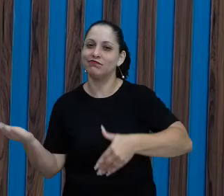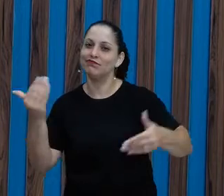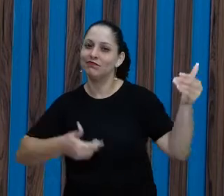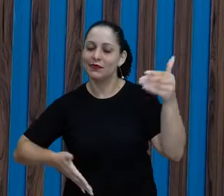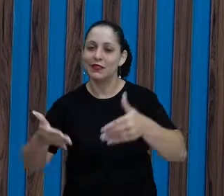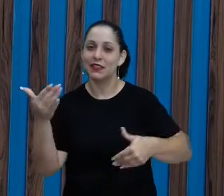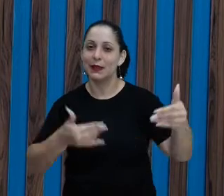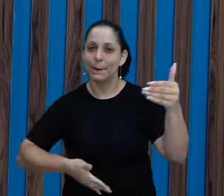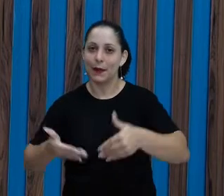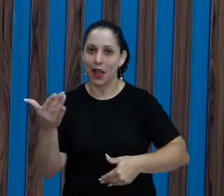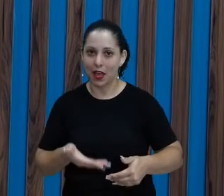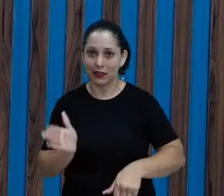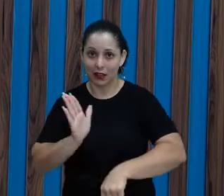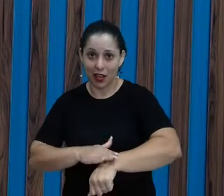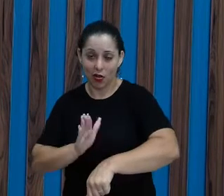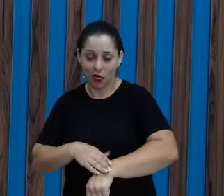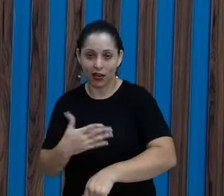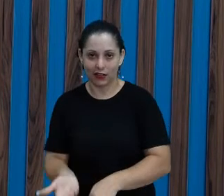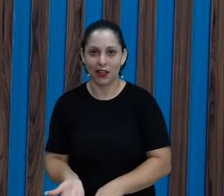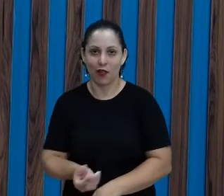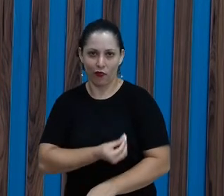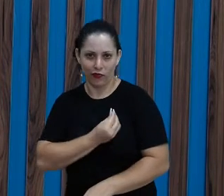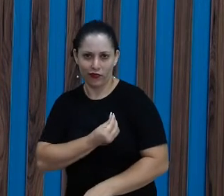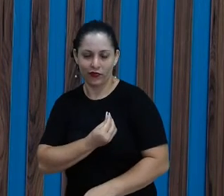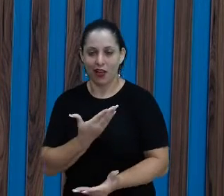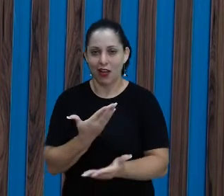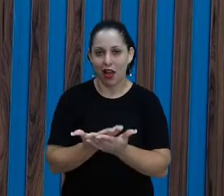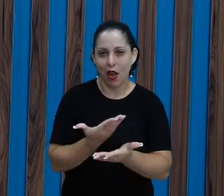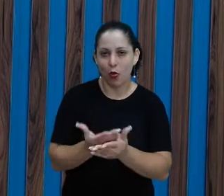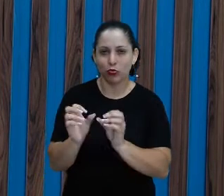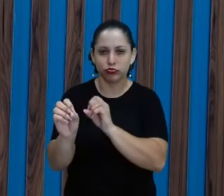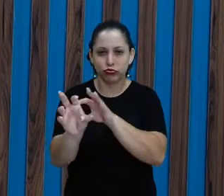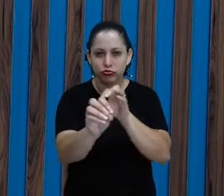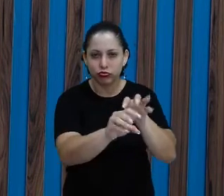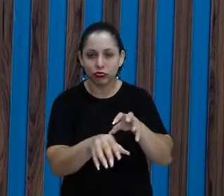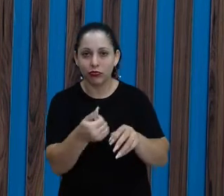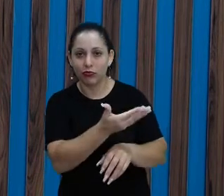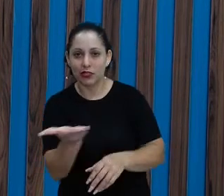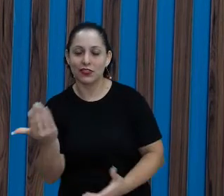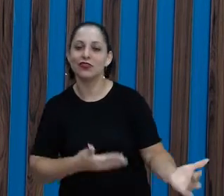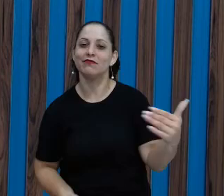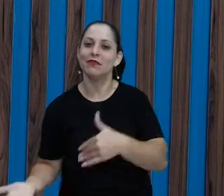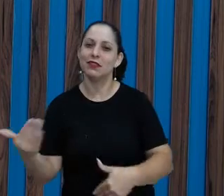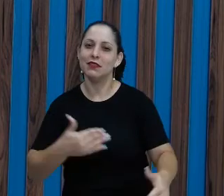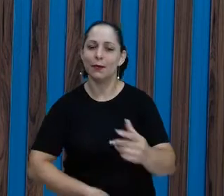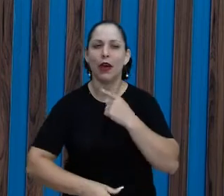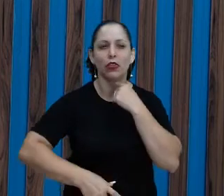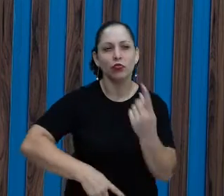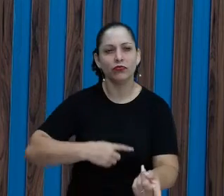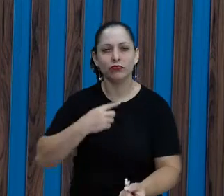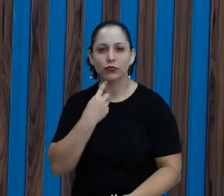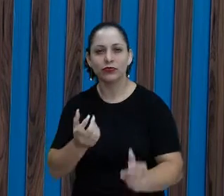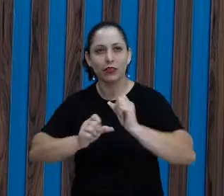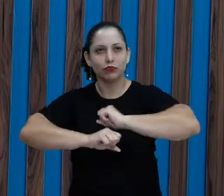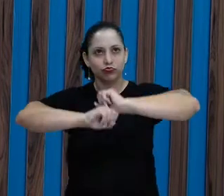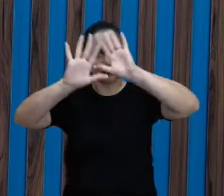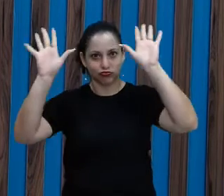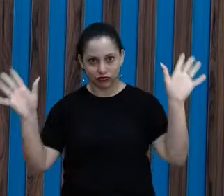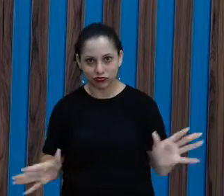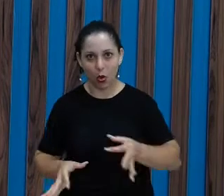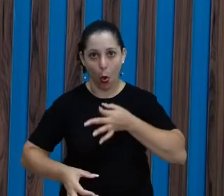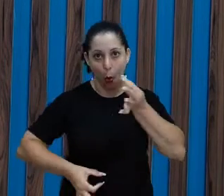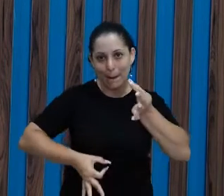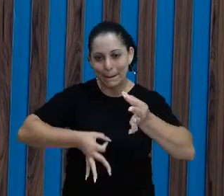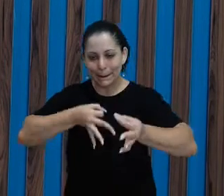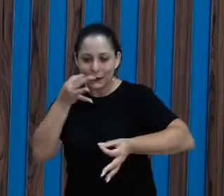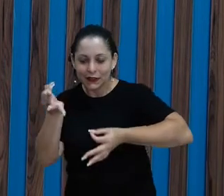chat durante a aula ao vivo. Então, enquanto a gente está aqui dando aula, vocês podem ir tirando as dúvidas, fazendo comentários, né?